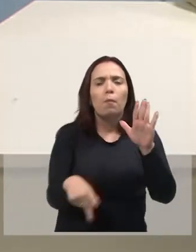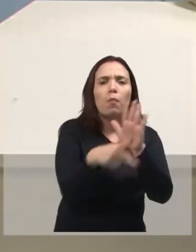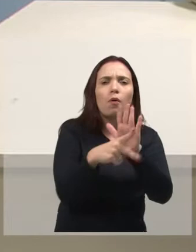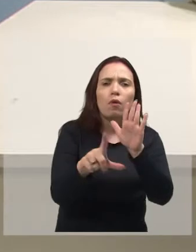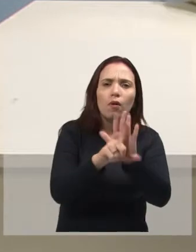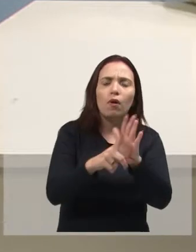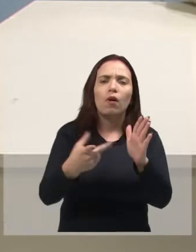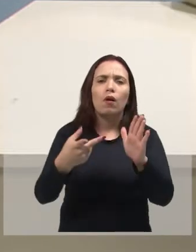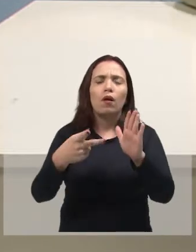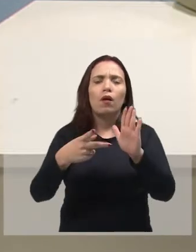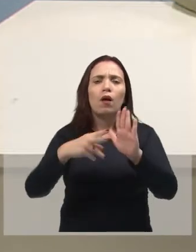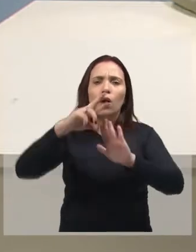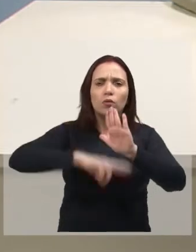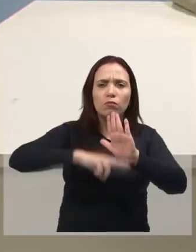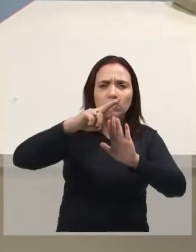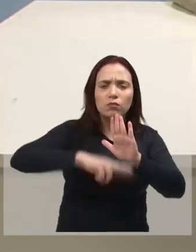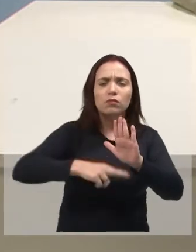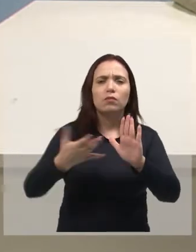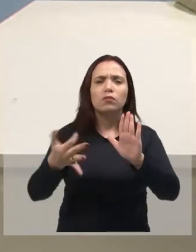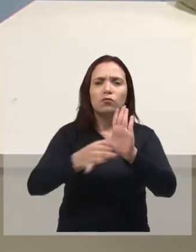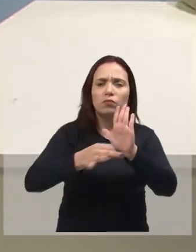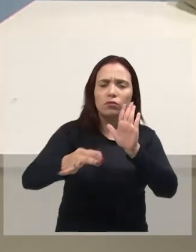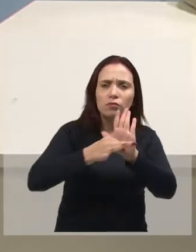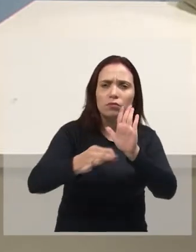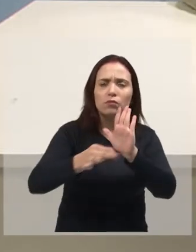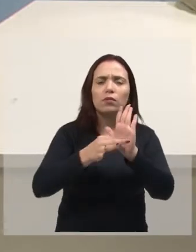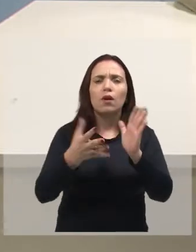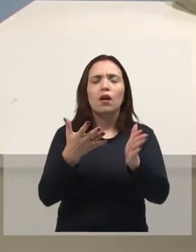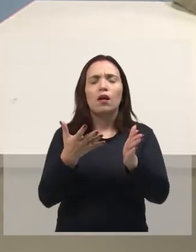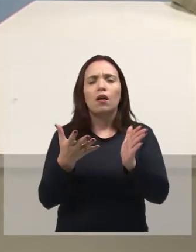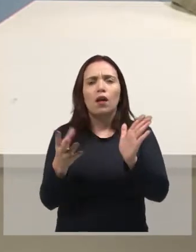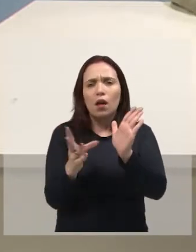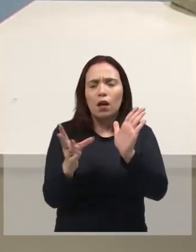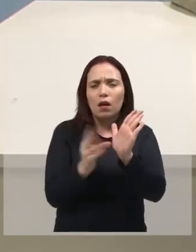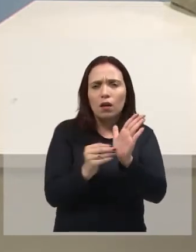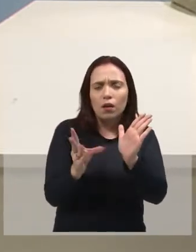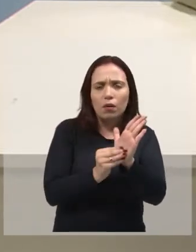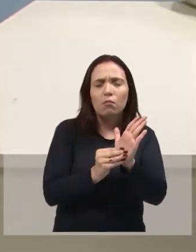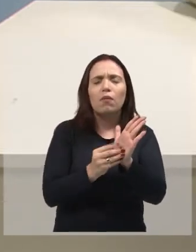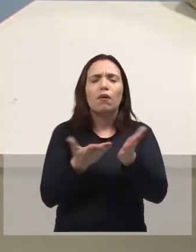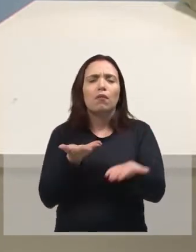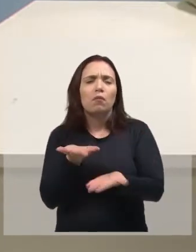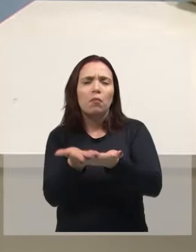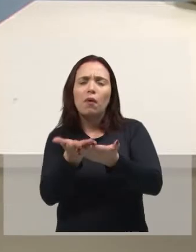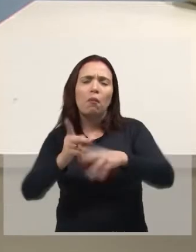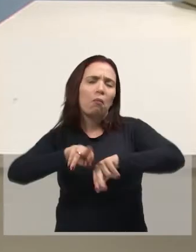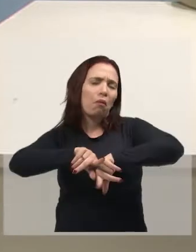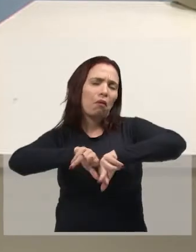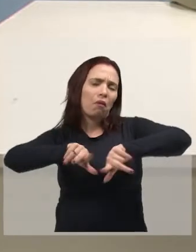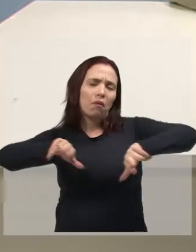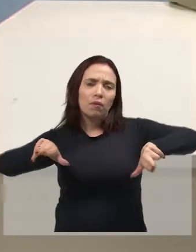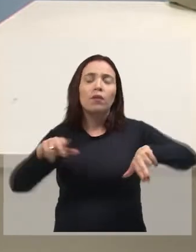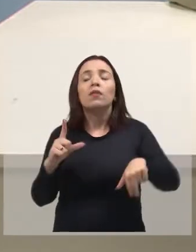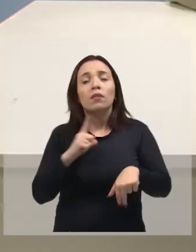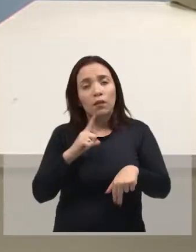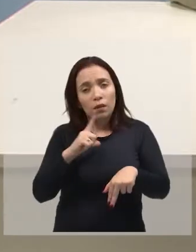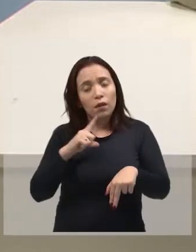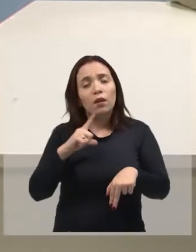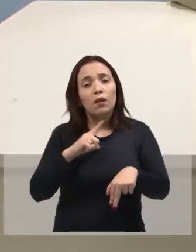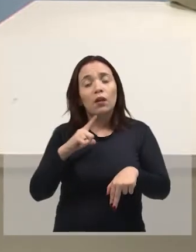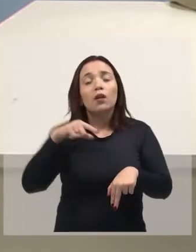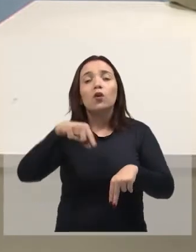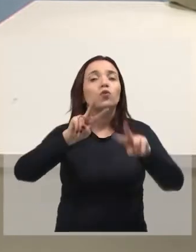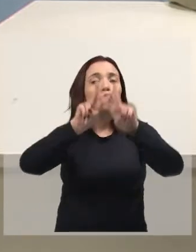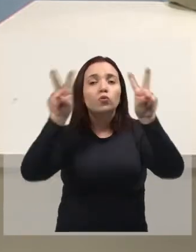de resolução, de indicação, emendas, enfim, todo esse processo também que diz